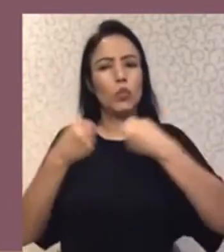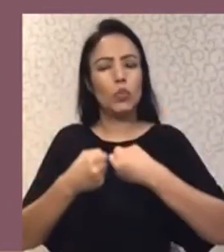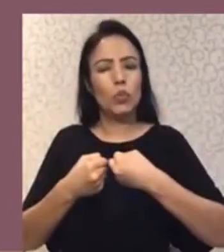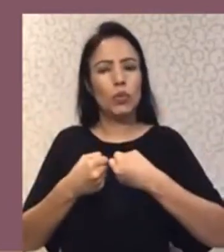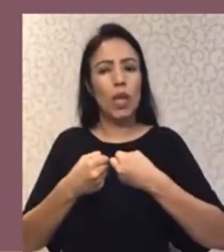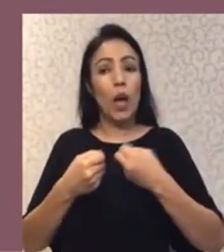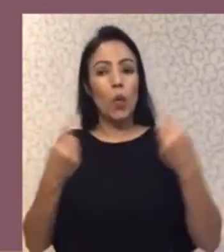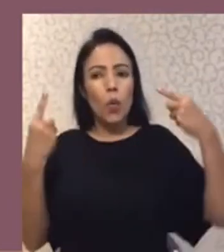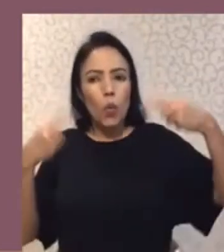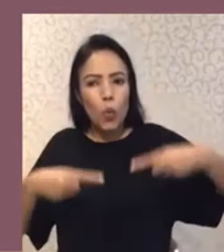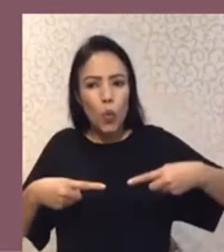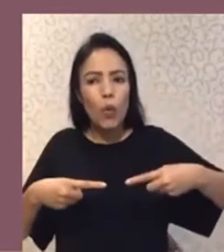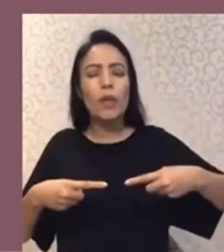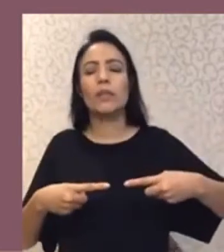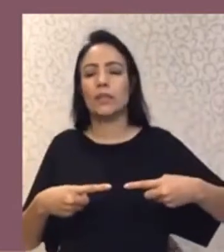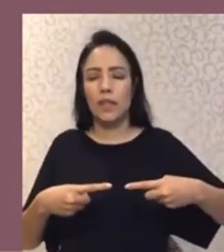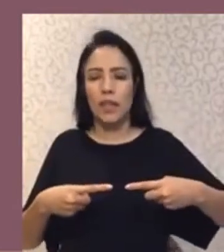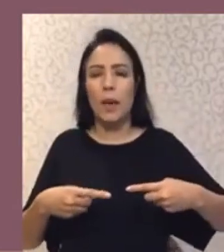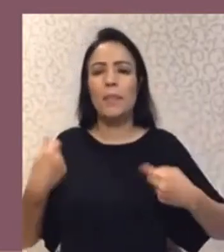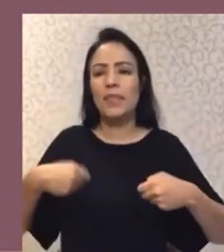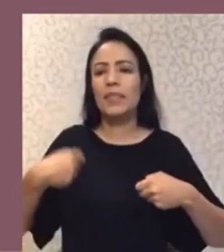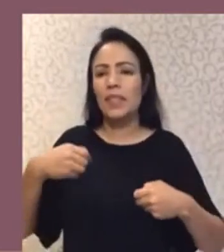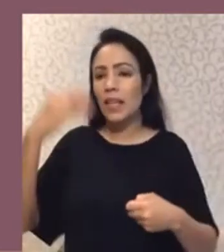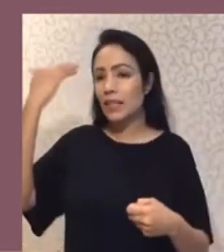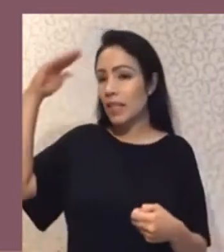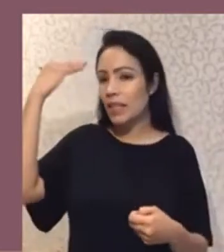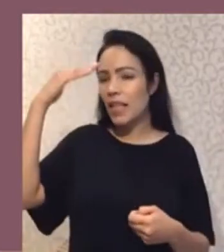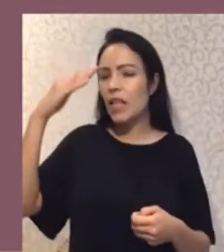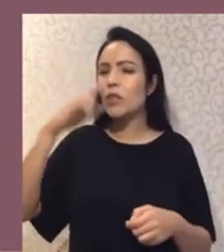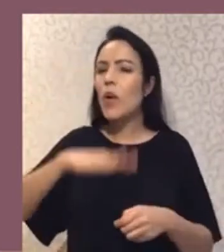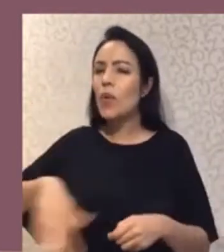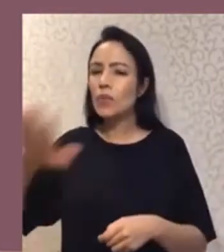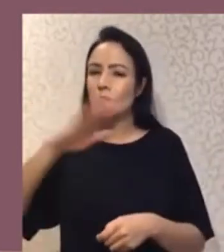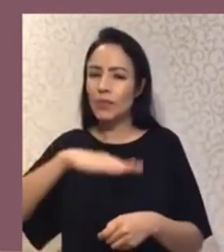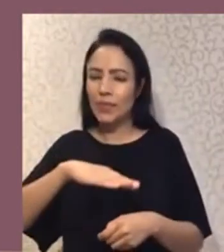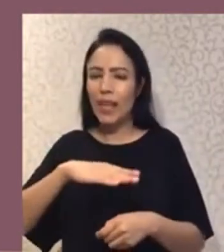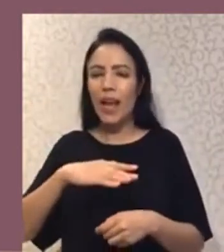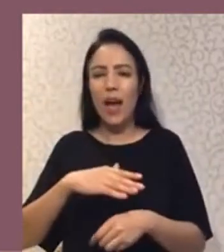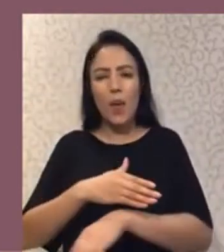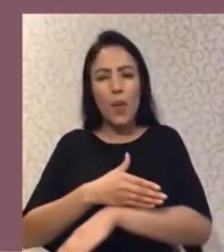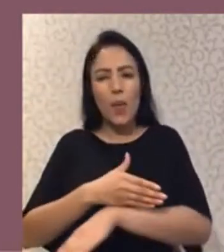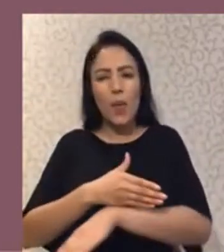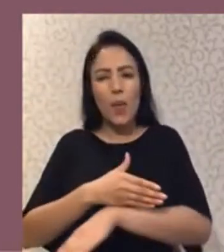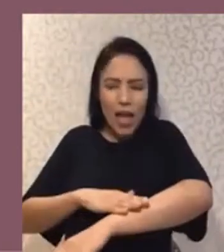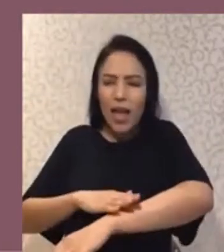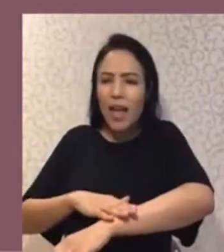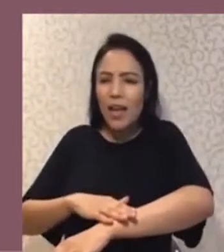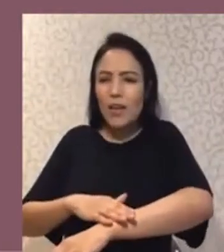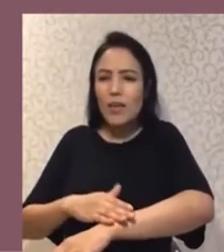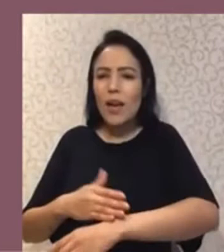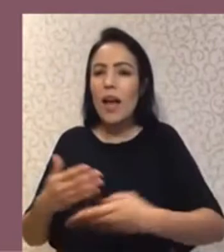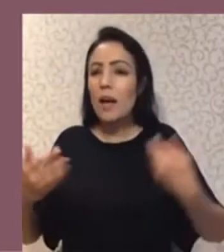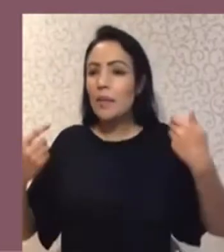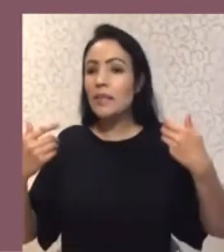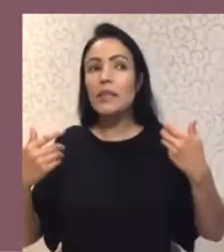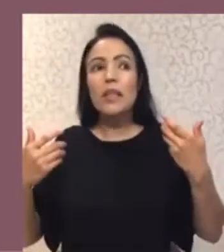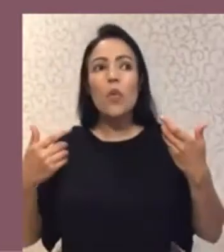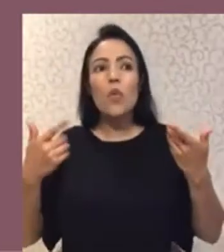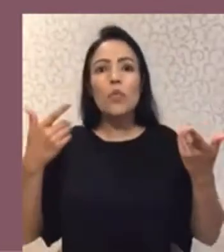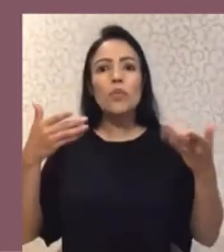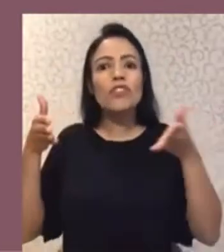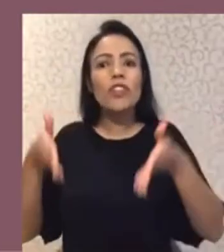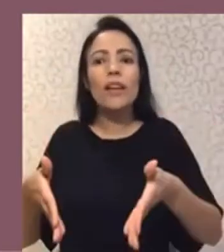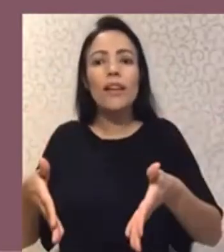também tem a ver com entender que nós, brancos, estamos onde estamos pela estrutura da onde a gente já começa muito